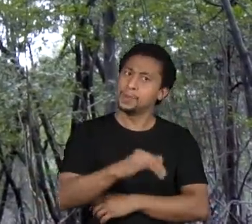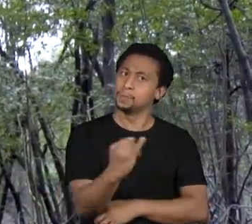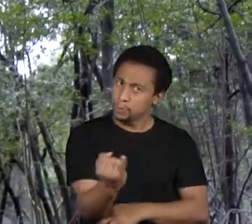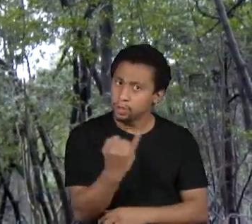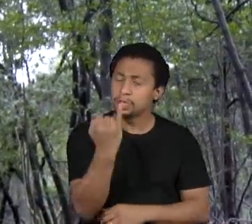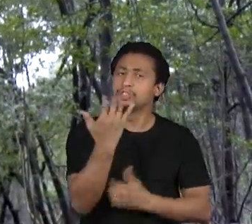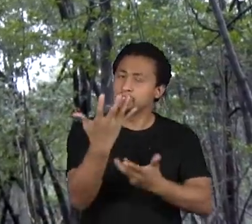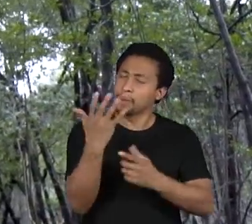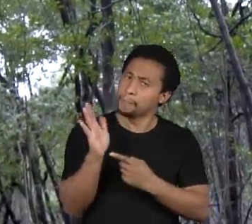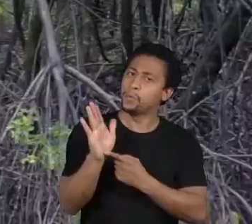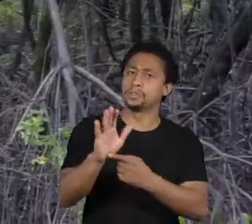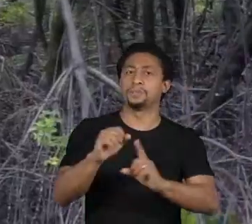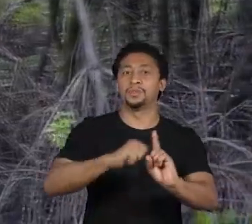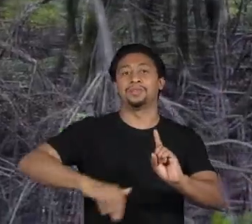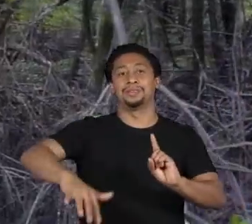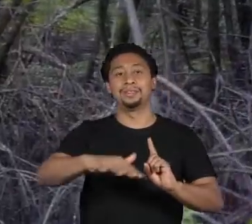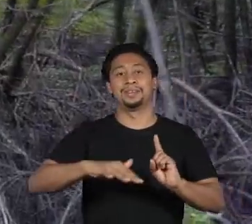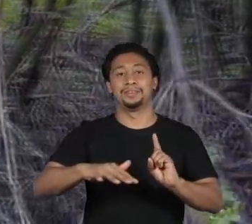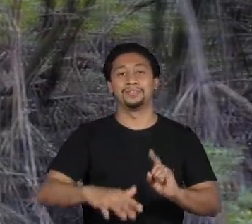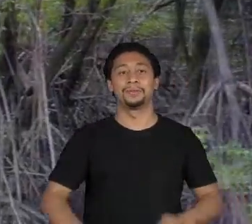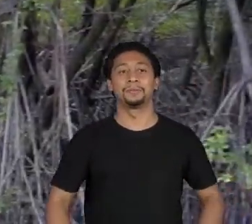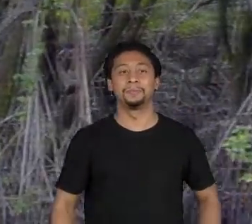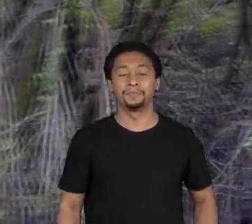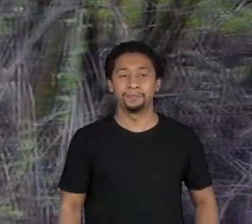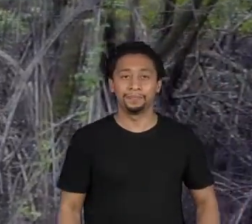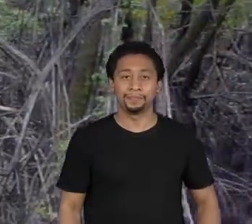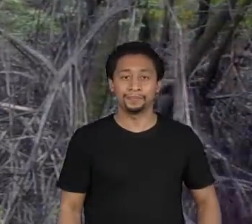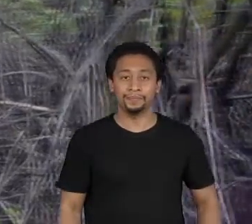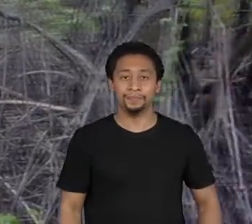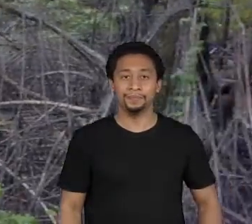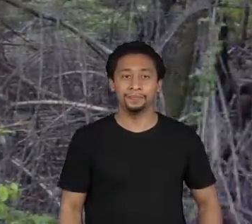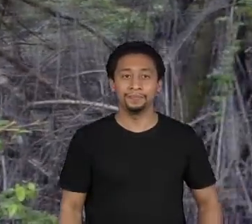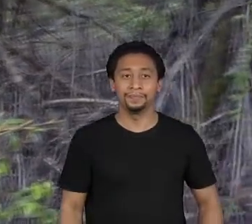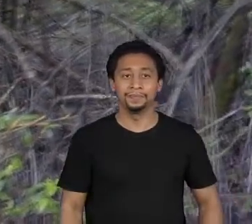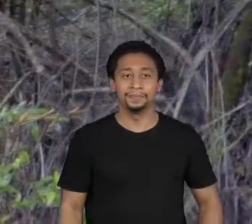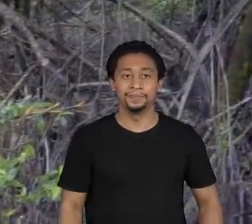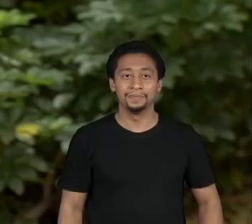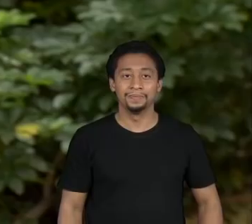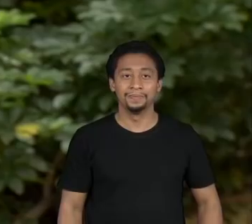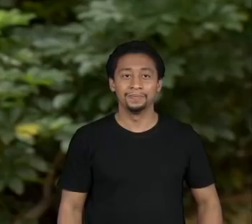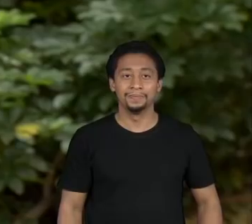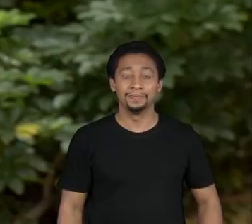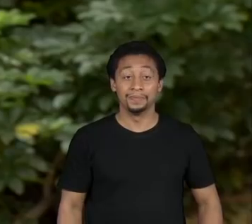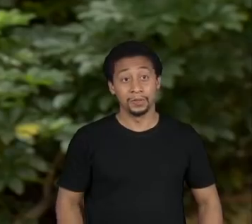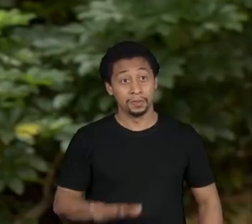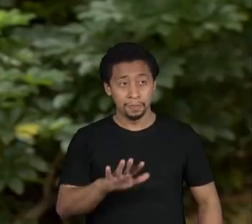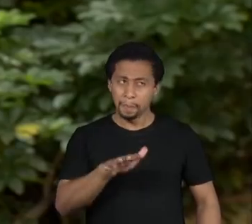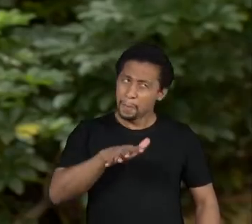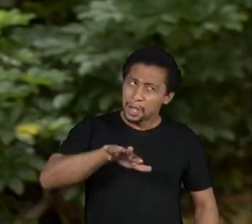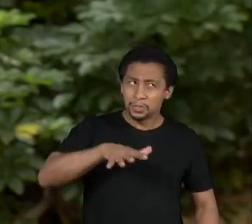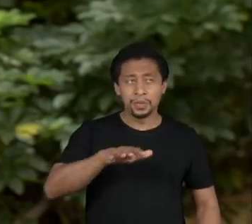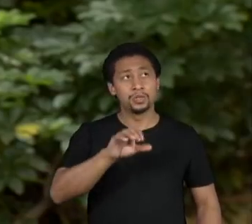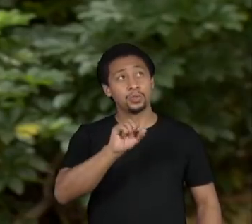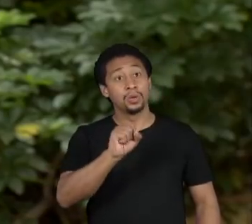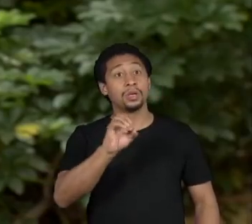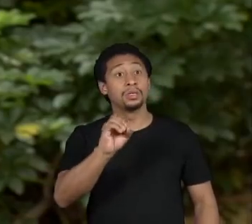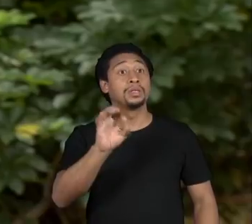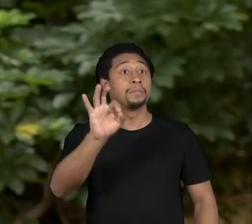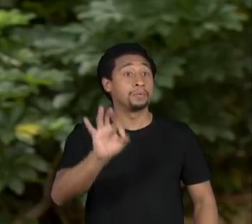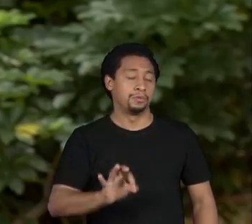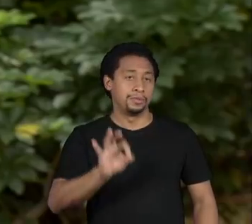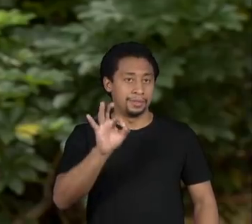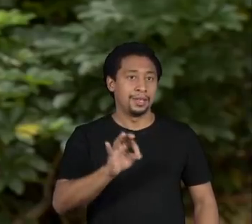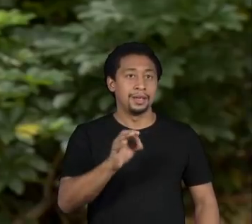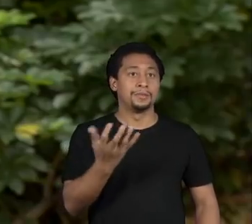sociedade. Pelo menos menos 80% dos mangues da